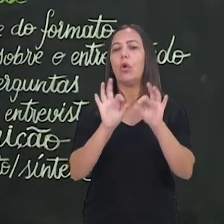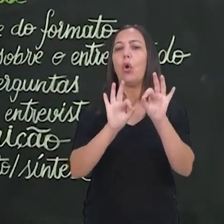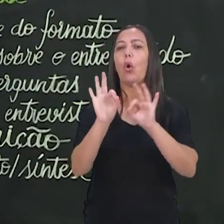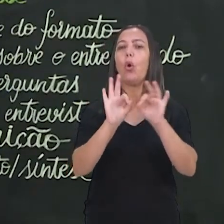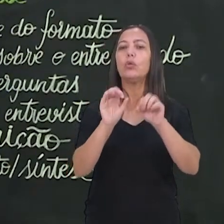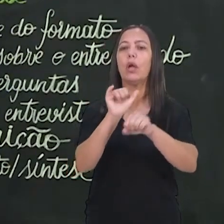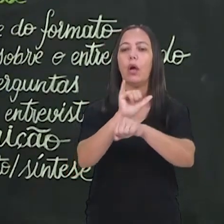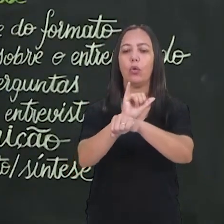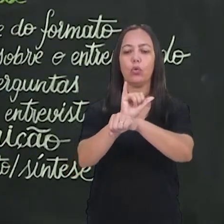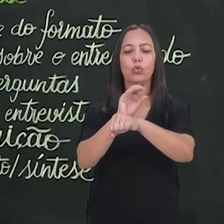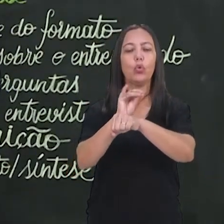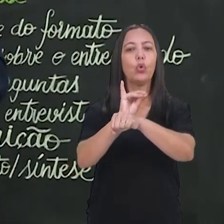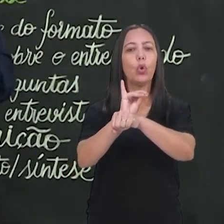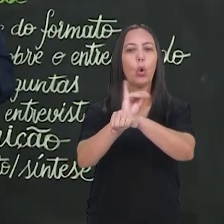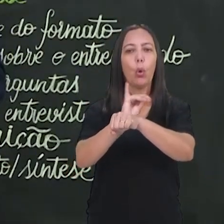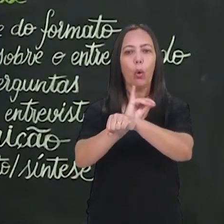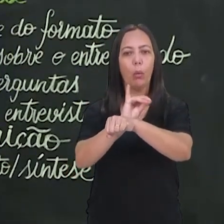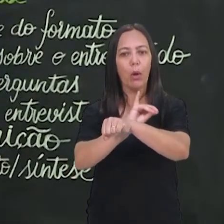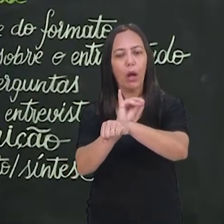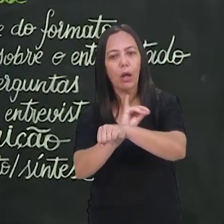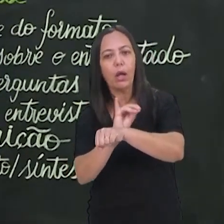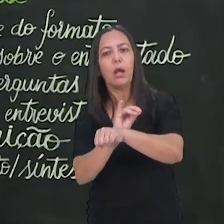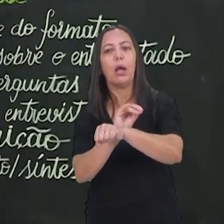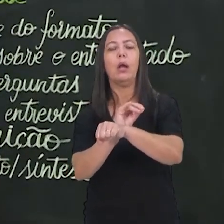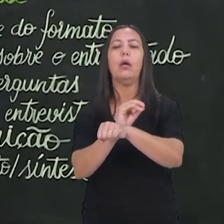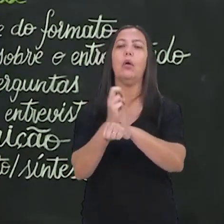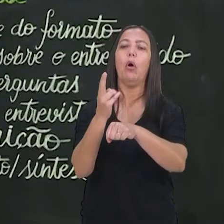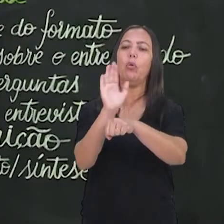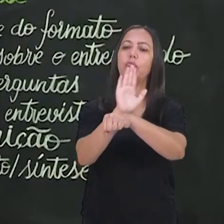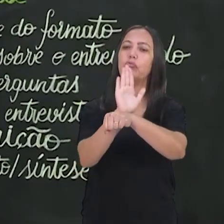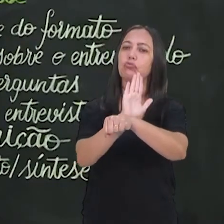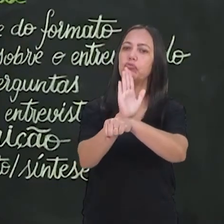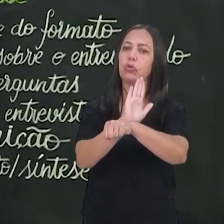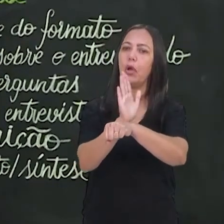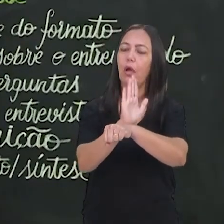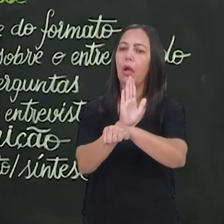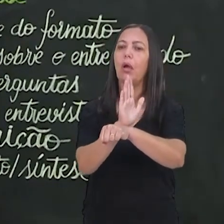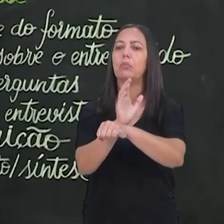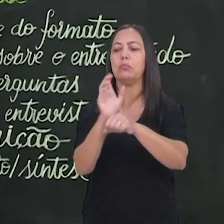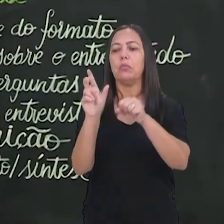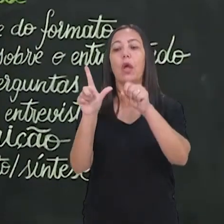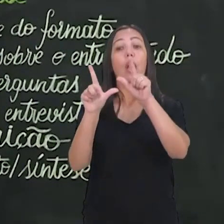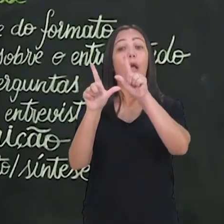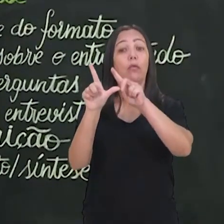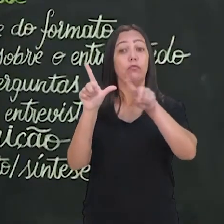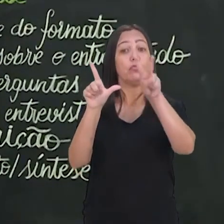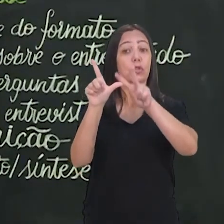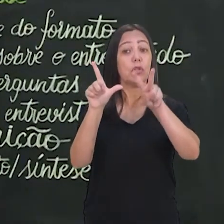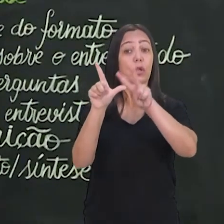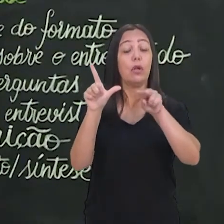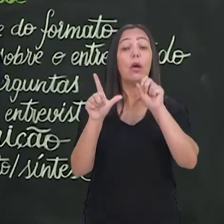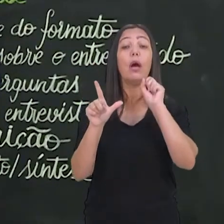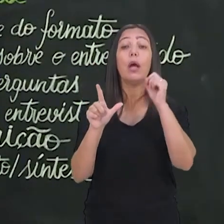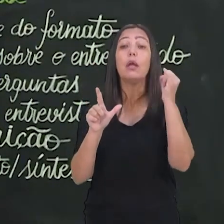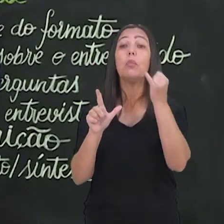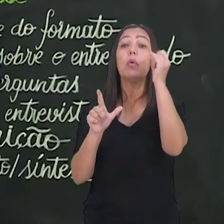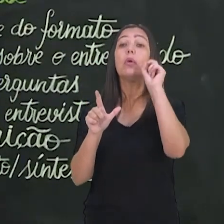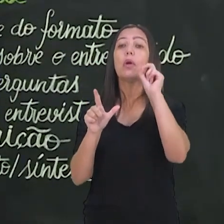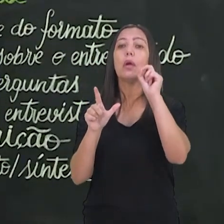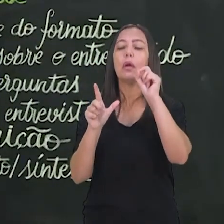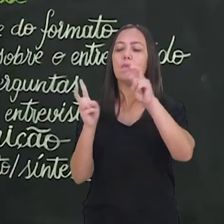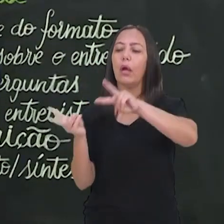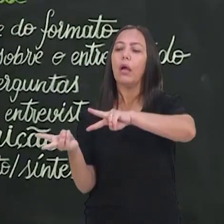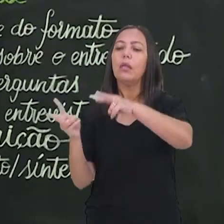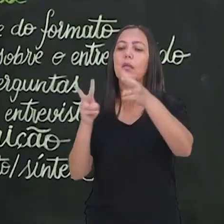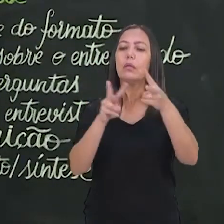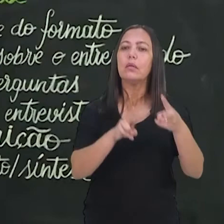um documentário escolar, de um documentário audiovisual que você esteja fazendo, de um produto audiovisual, é importante que você pense também na